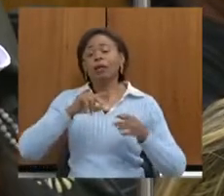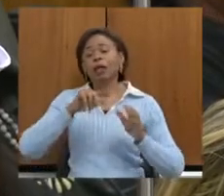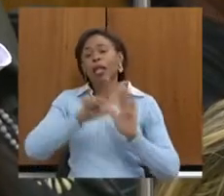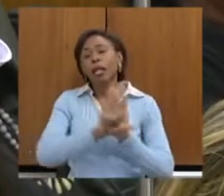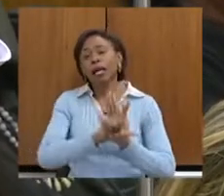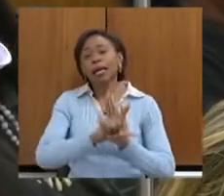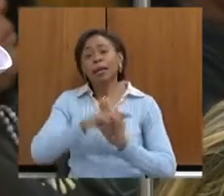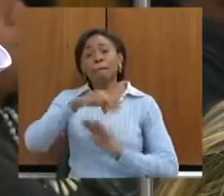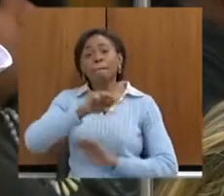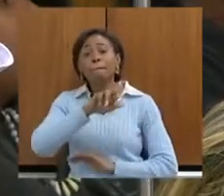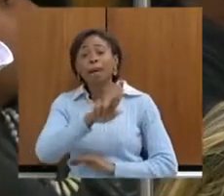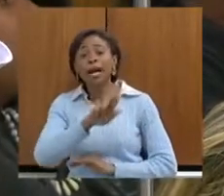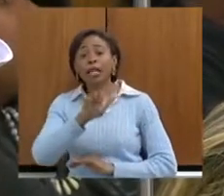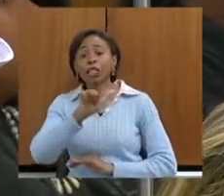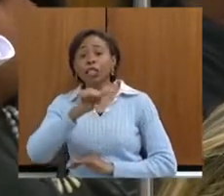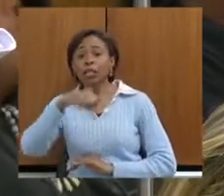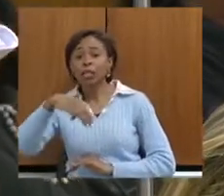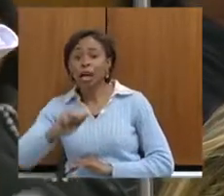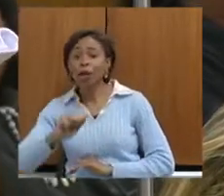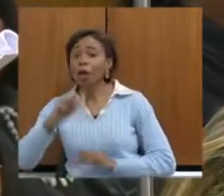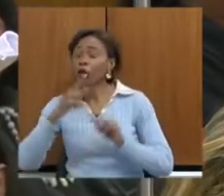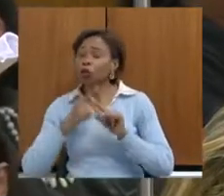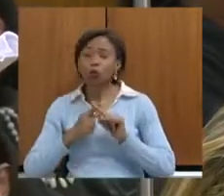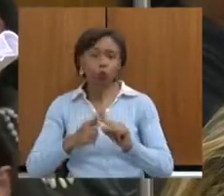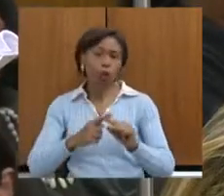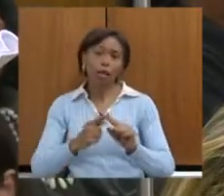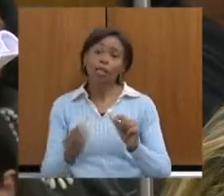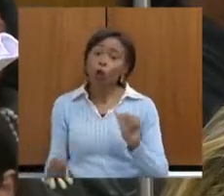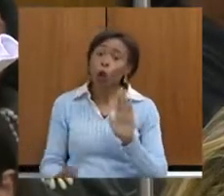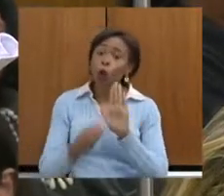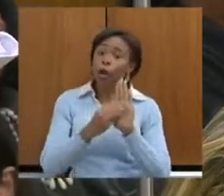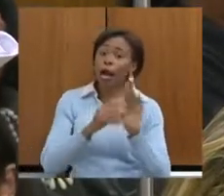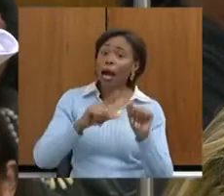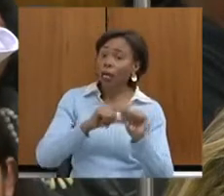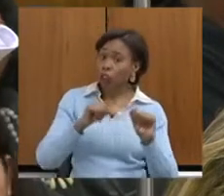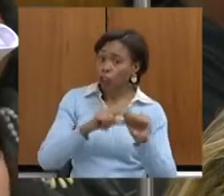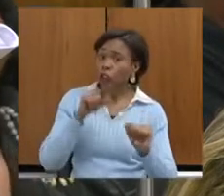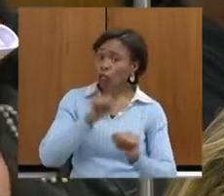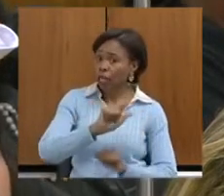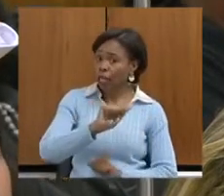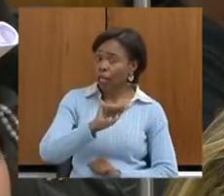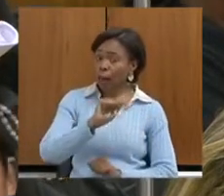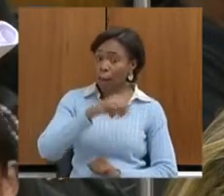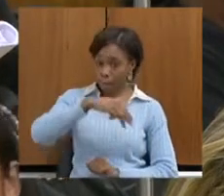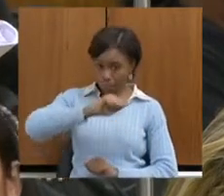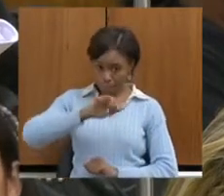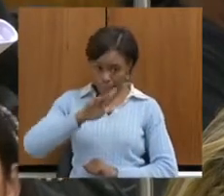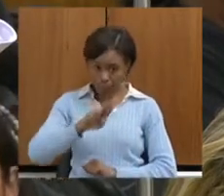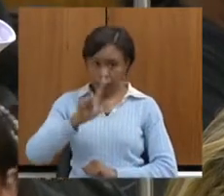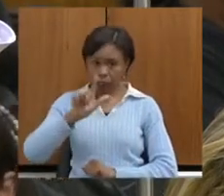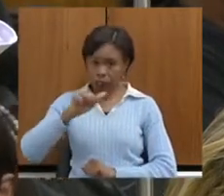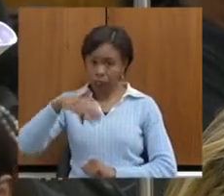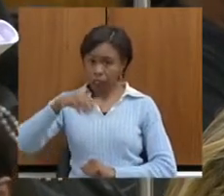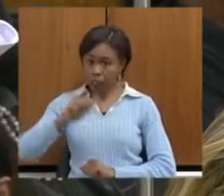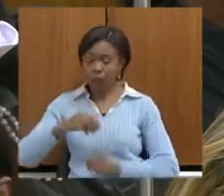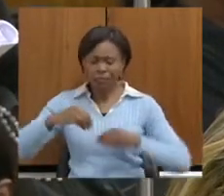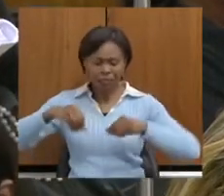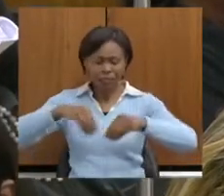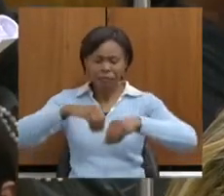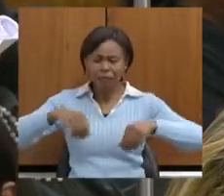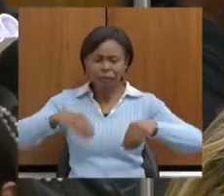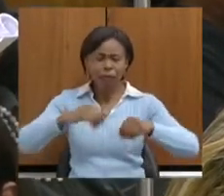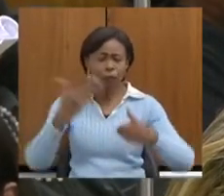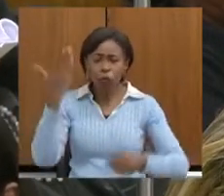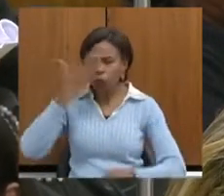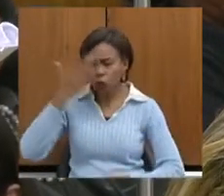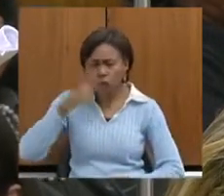lama nunca mais inclui artigos na lei mar de lama que trata as questões diferentes a lama de rejeito a lama invisível que